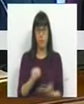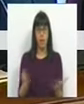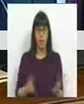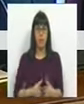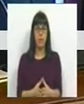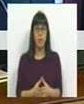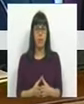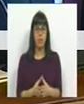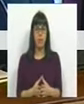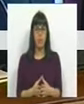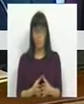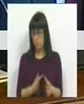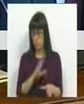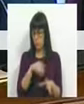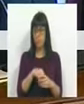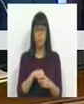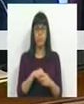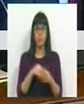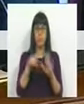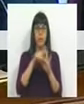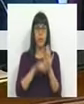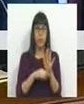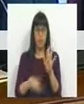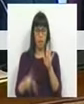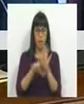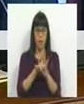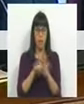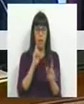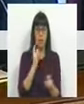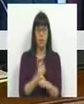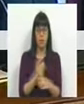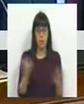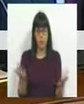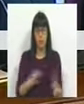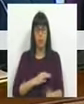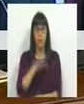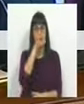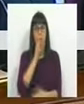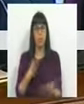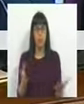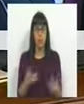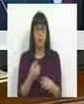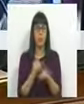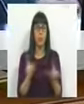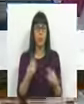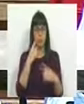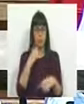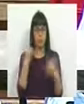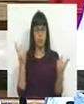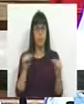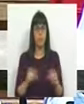Socialista estão dentro dos critérios legais exigidos, porque, Sr. Ministro, o facto de ter